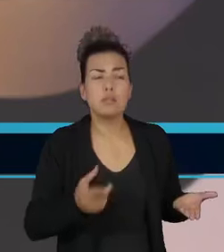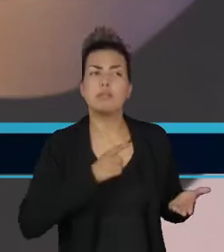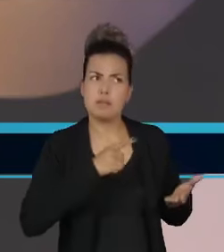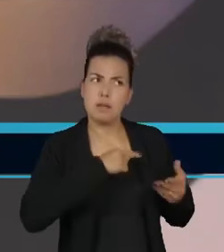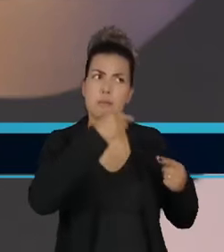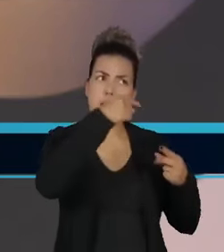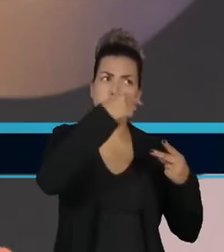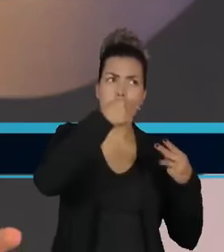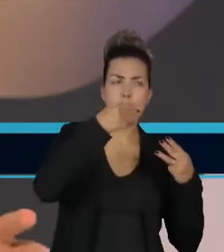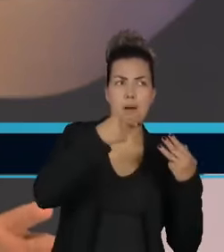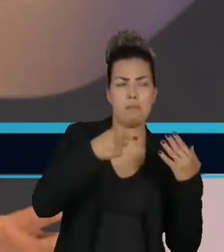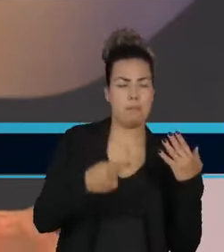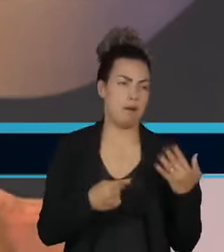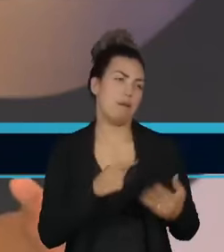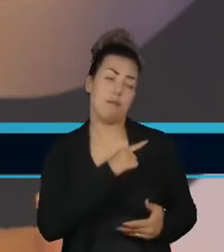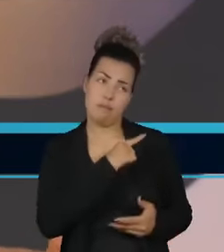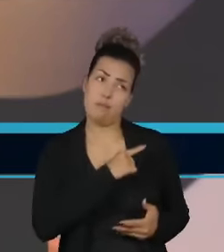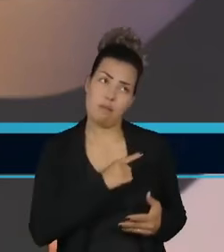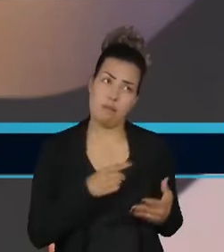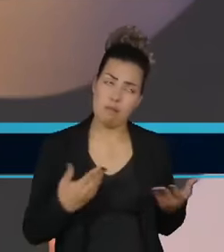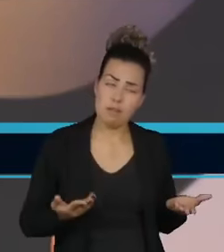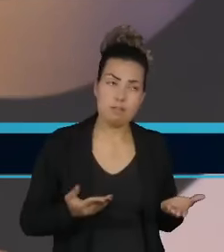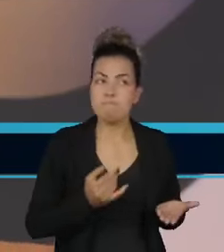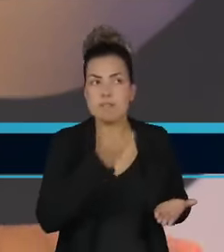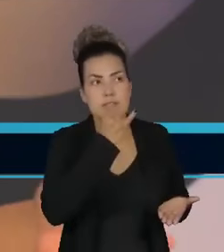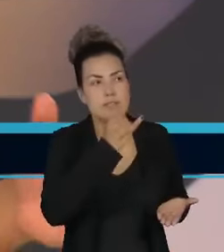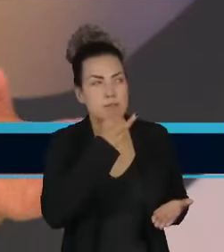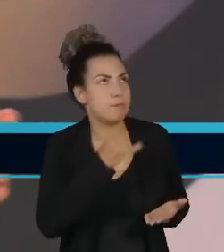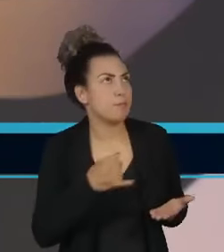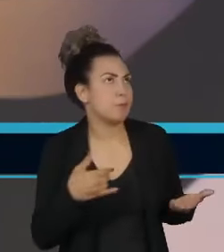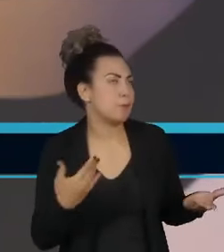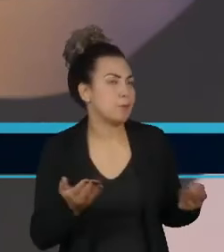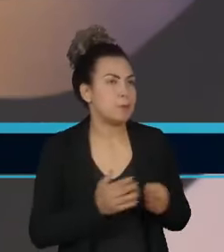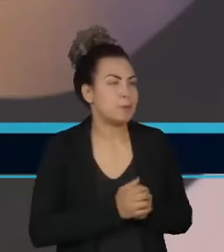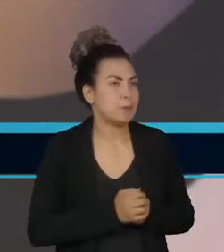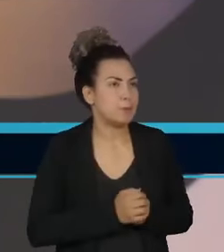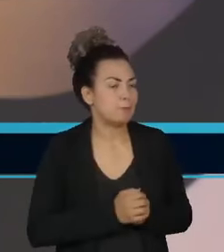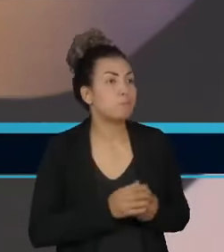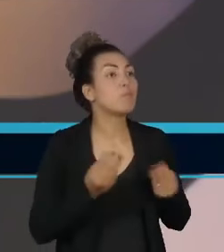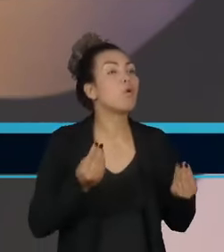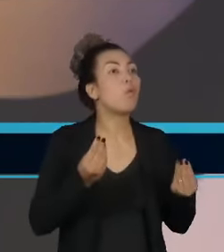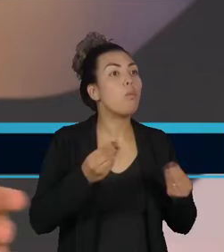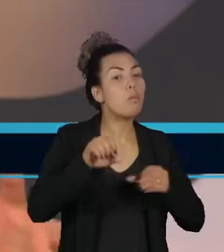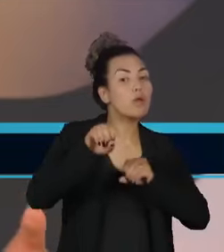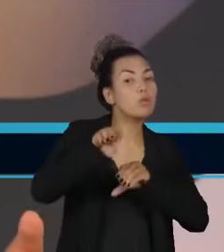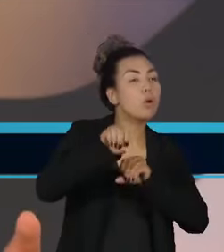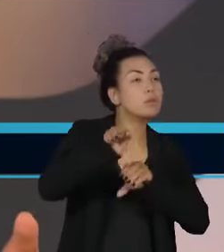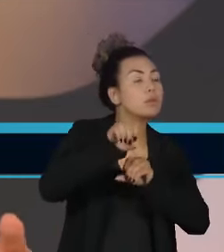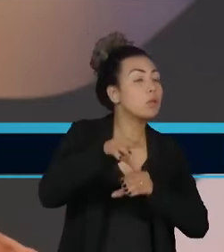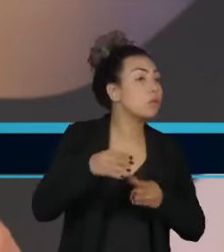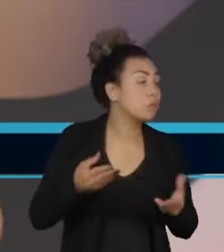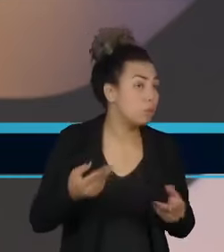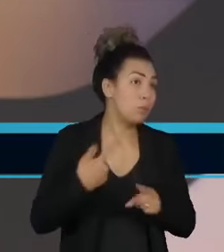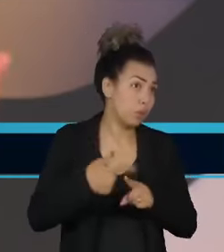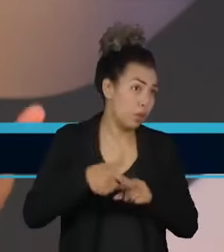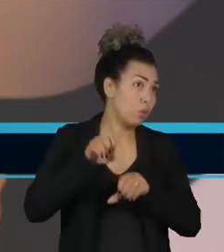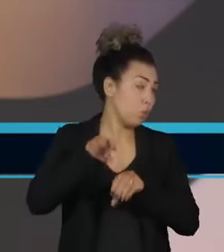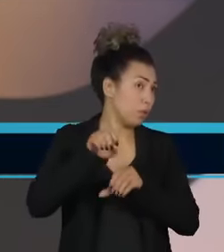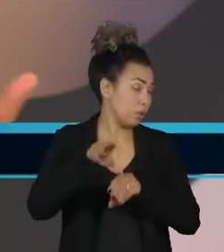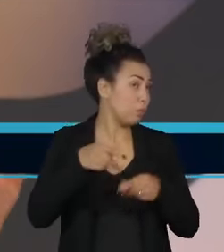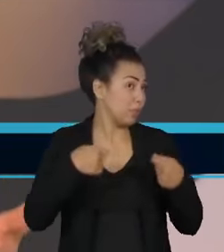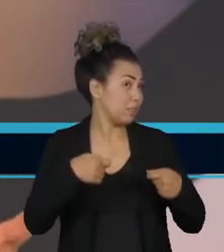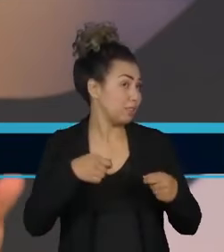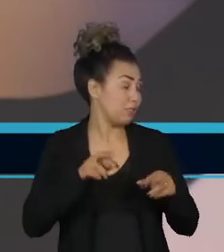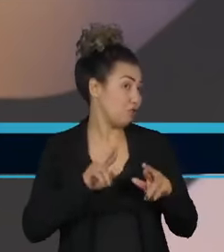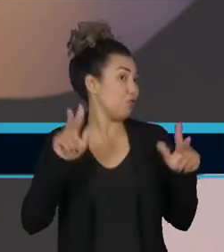aí envolvidas. Você envolve desde a questão do sistema educacional, porque ele se altera, né? Você tem